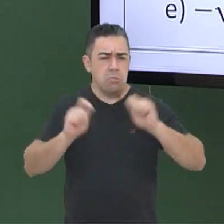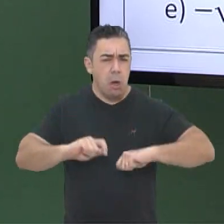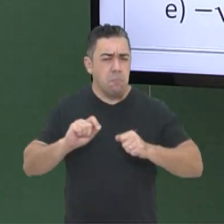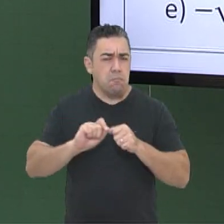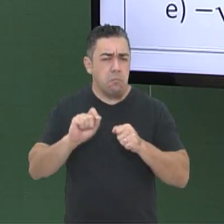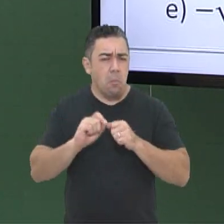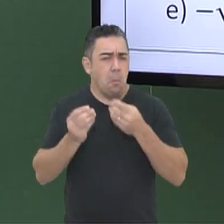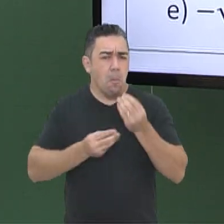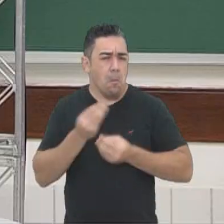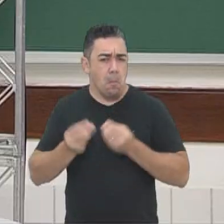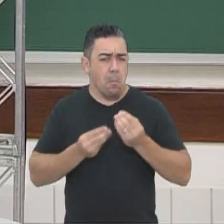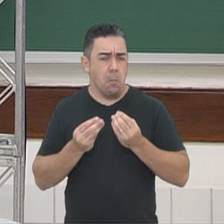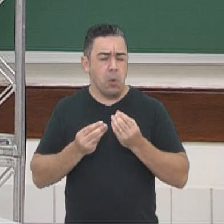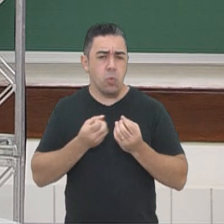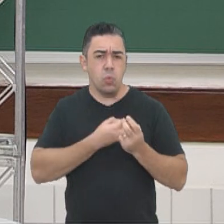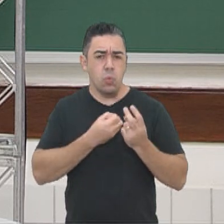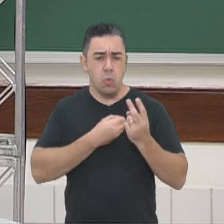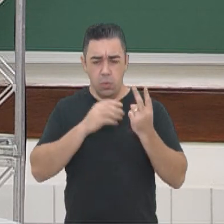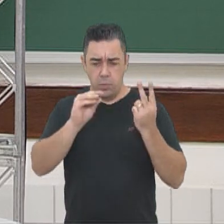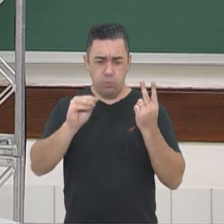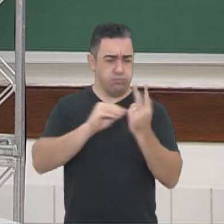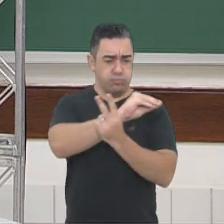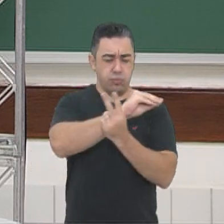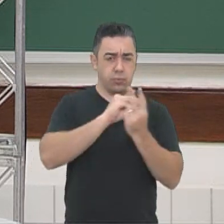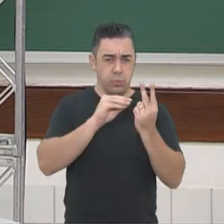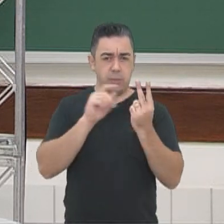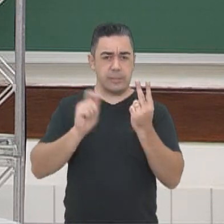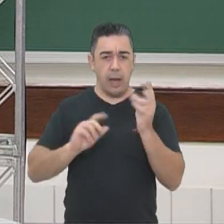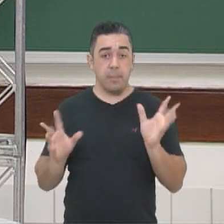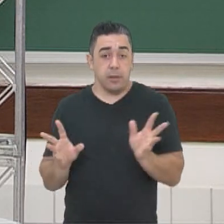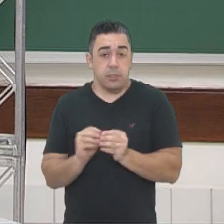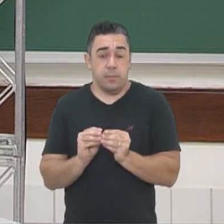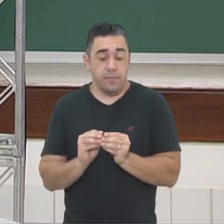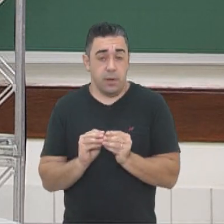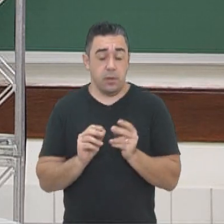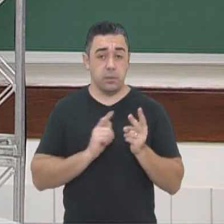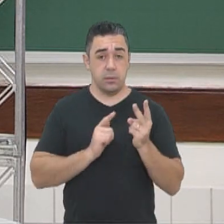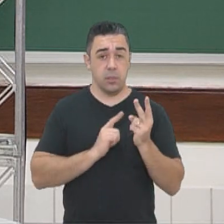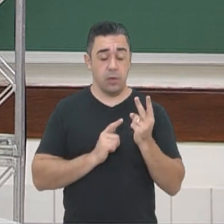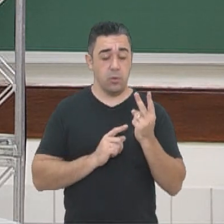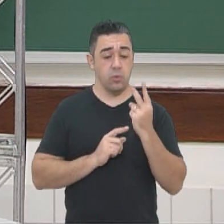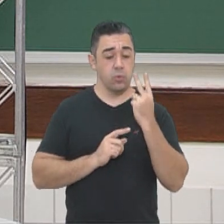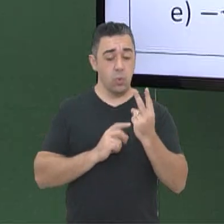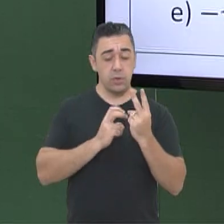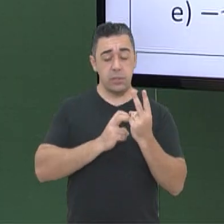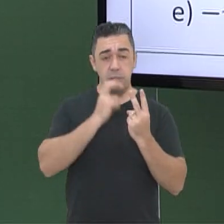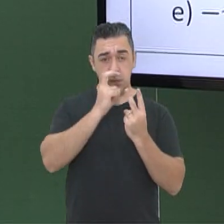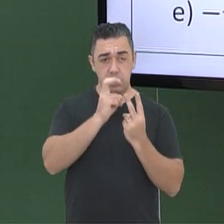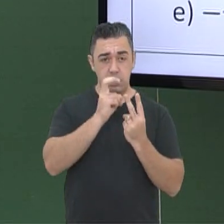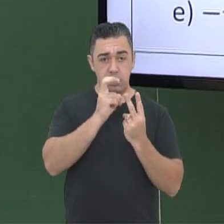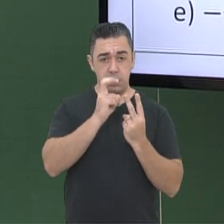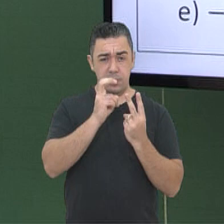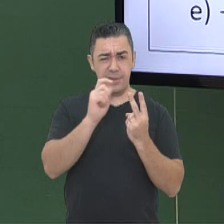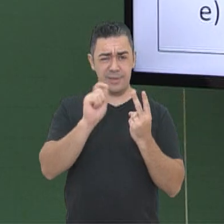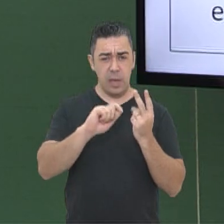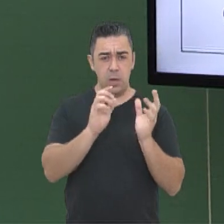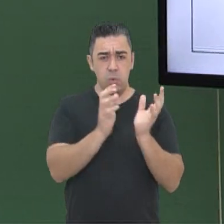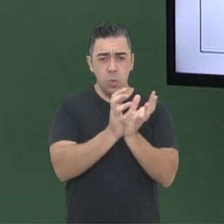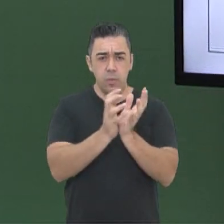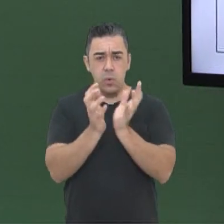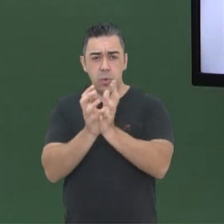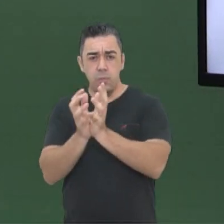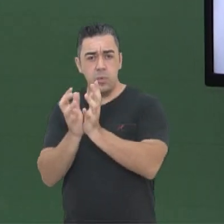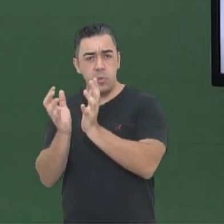com esses expoentes aqui, o que eu posso simplificar. Aqui eu tenho 2 à quinta. 2 à quinta, como é que eu